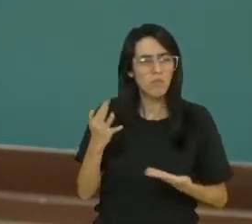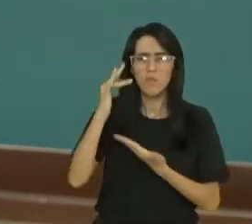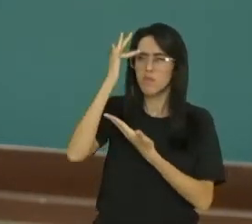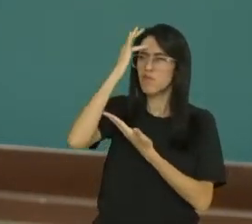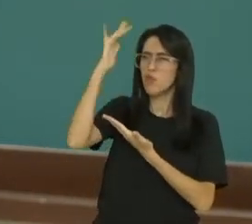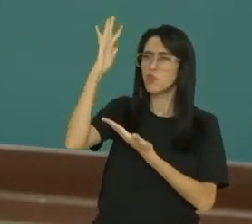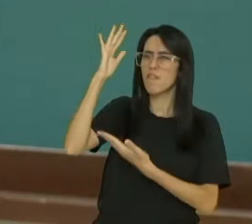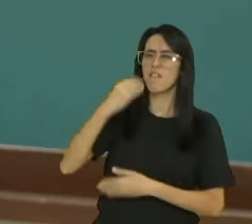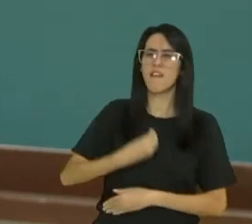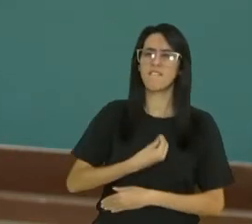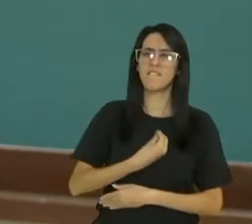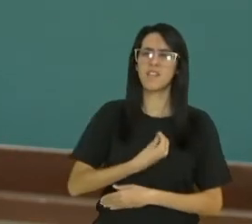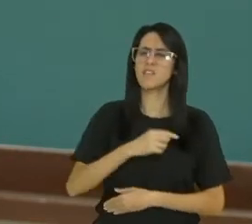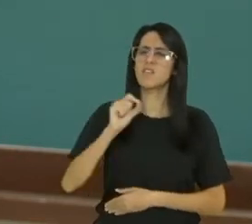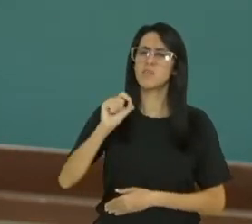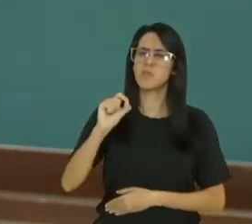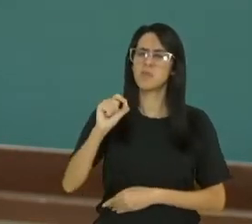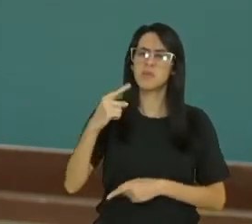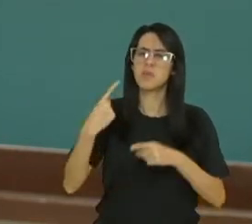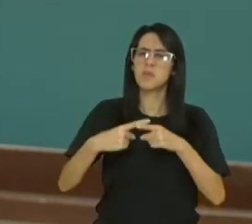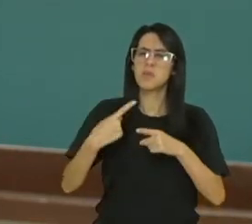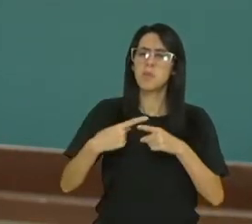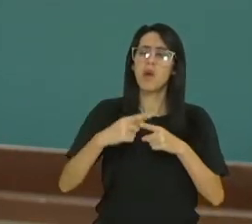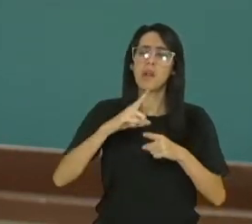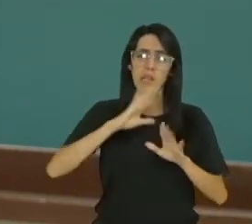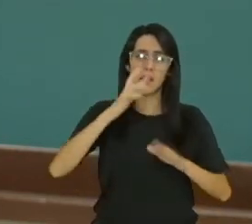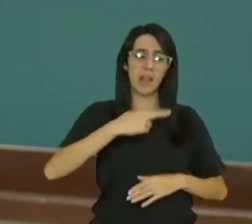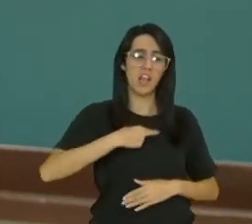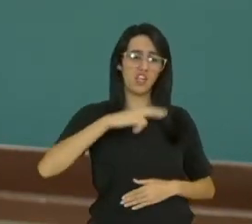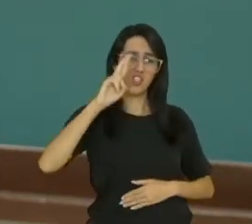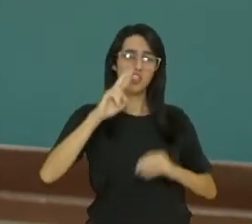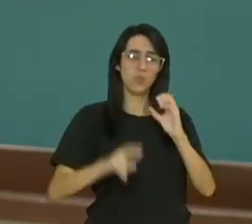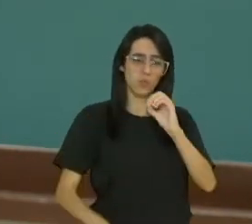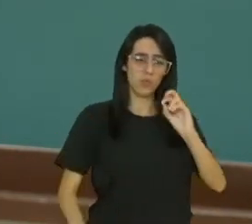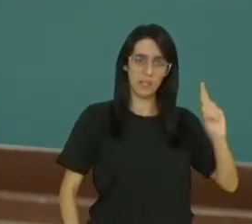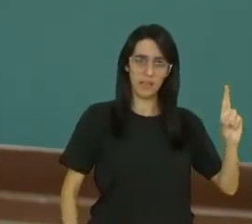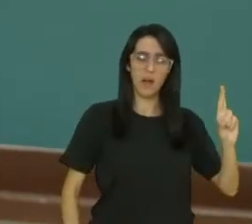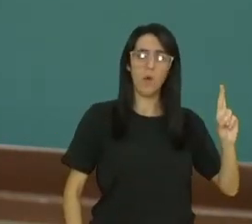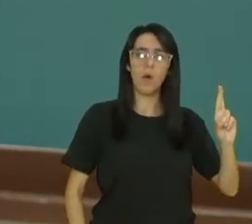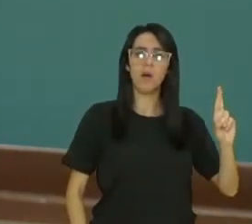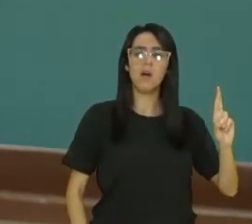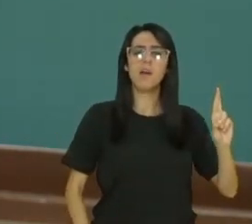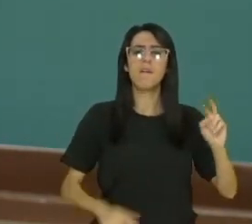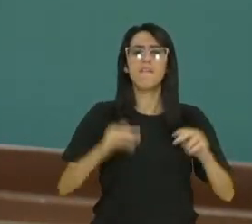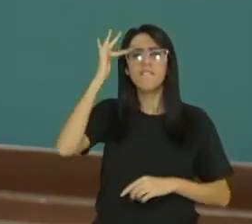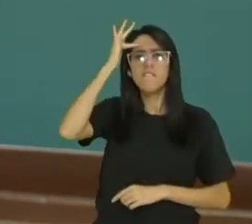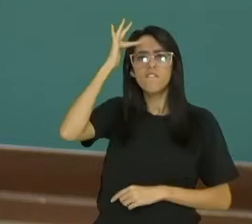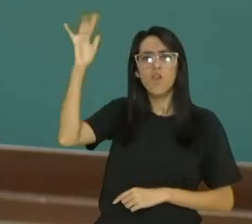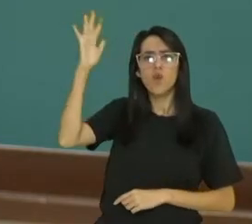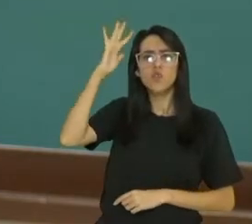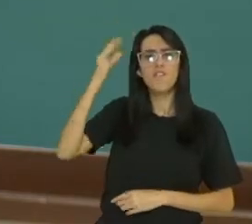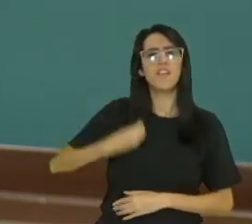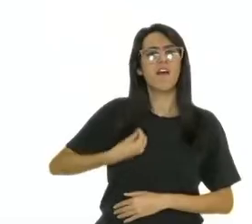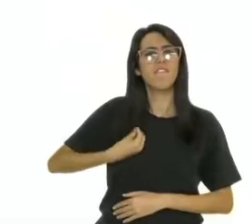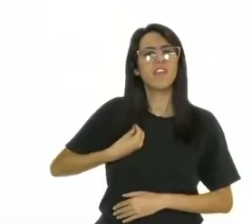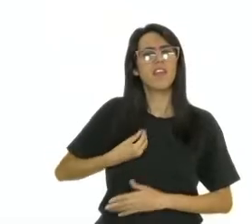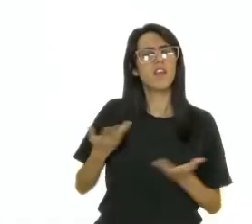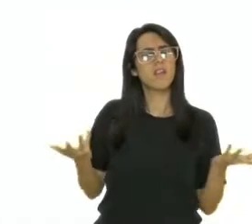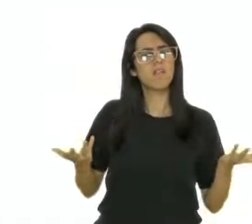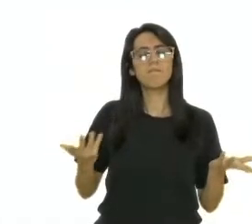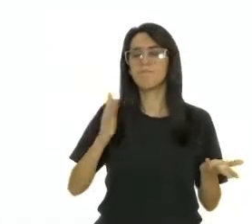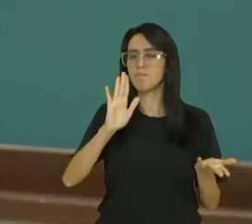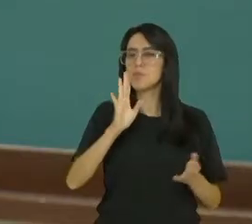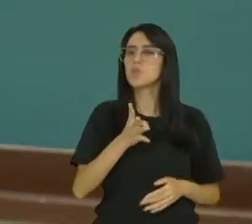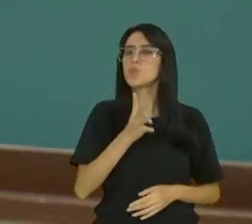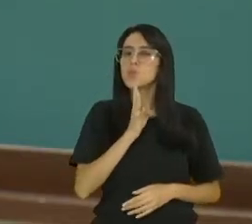vida? Por que costumamos chamar as religiões orientais de filosofias de vida? Bom, vamos